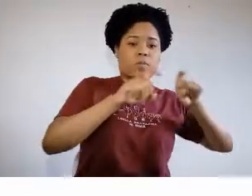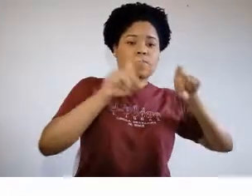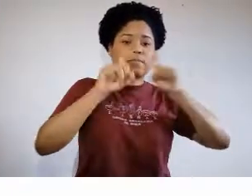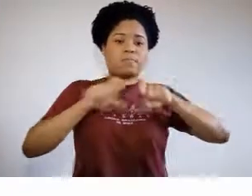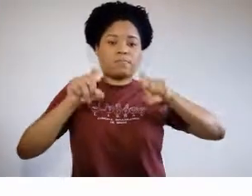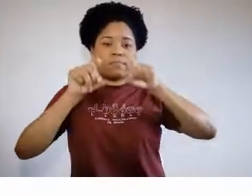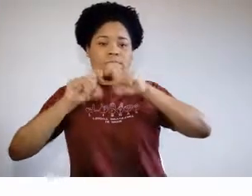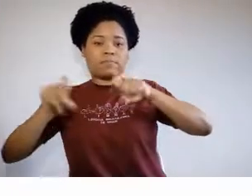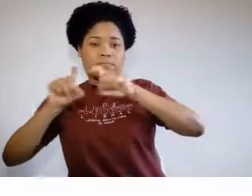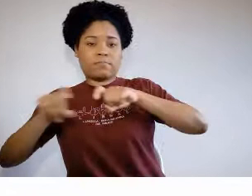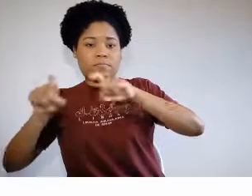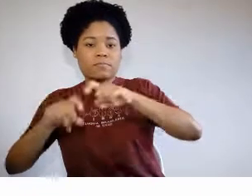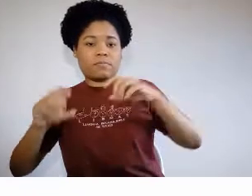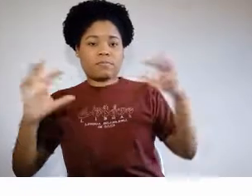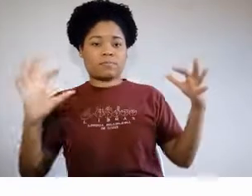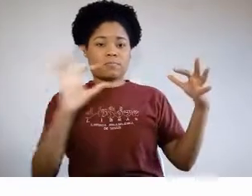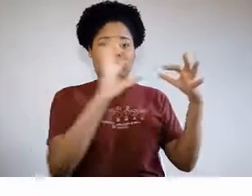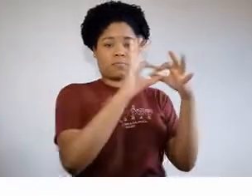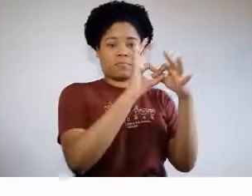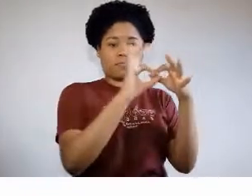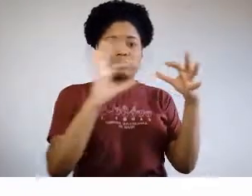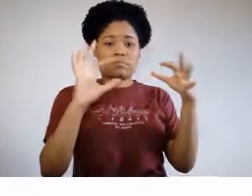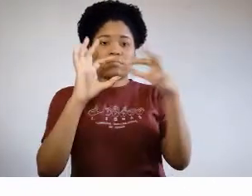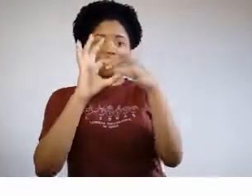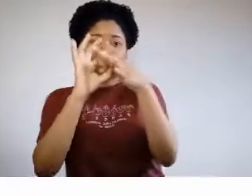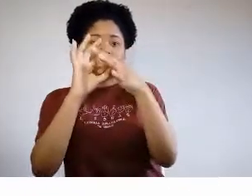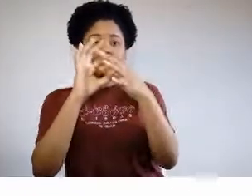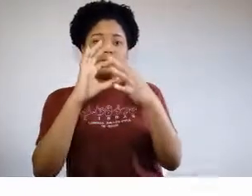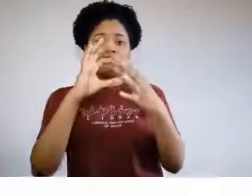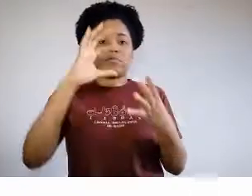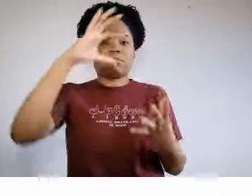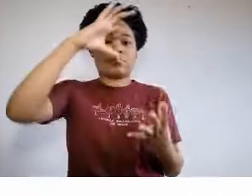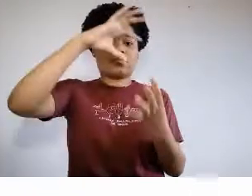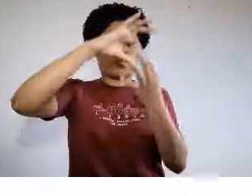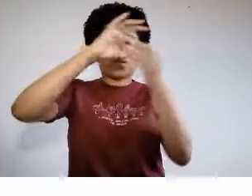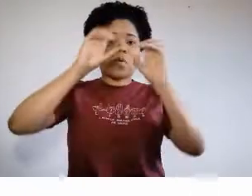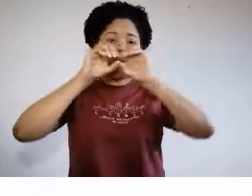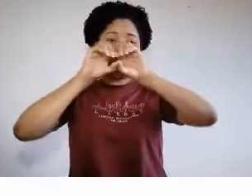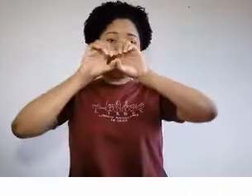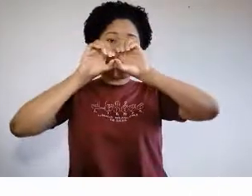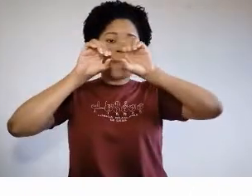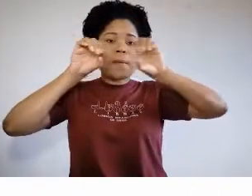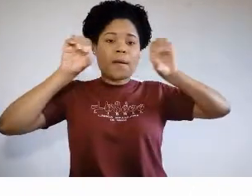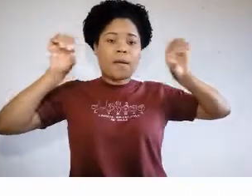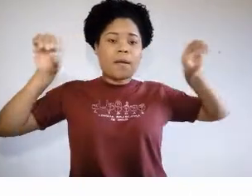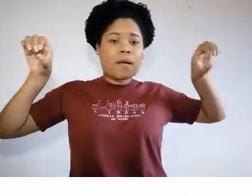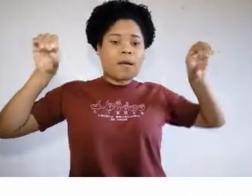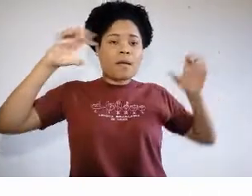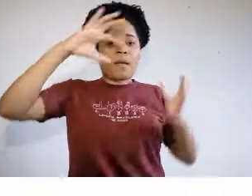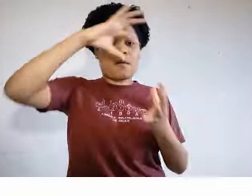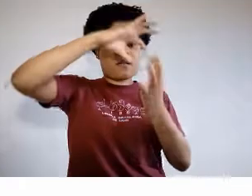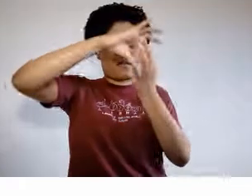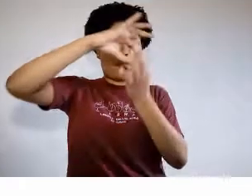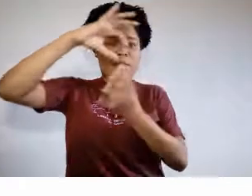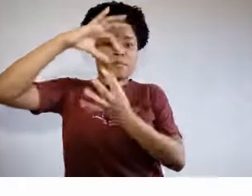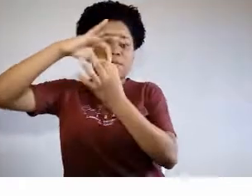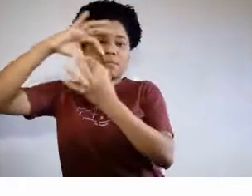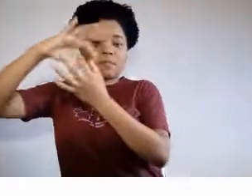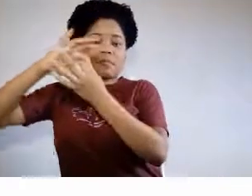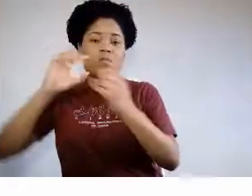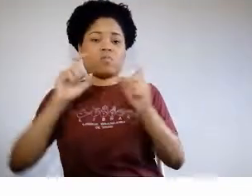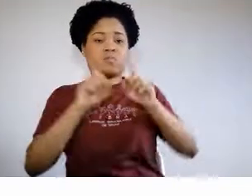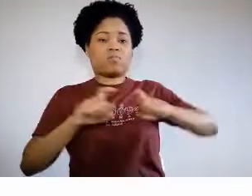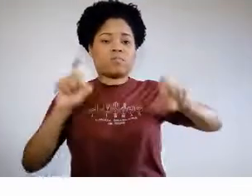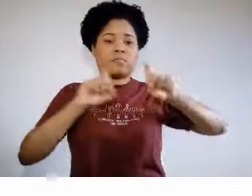vários computadores, esses computadores estão interligados, né, através de uma barra central que conecta todos